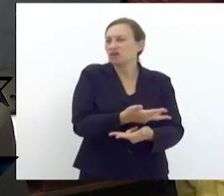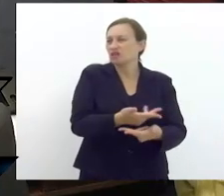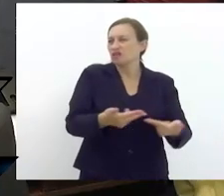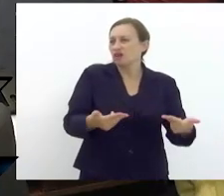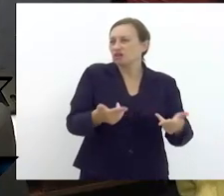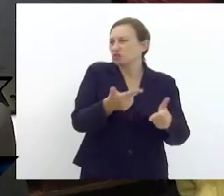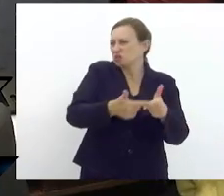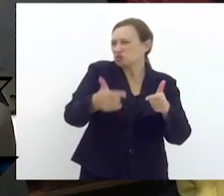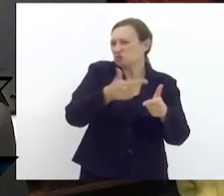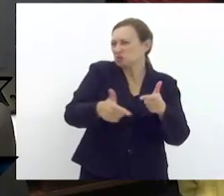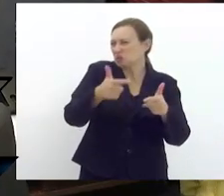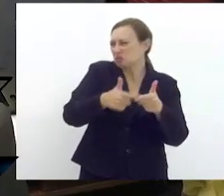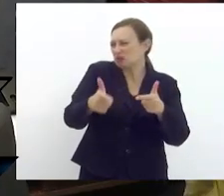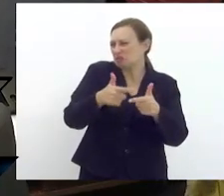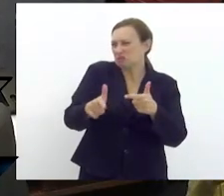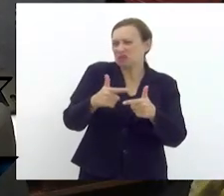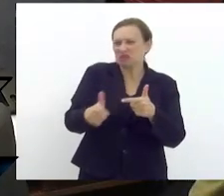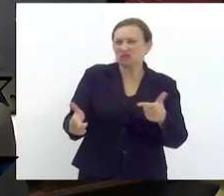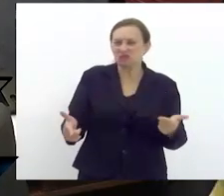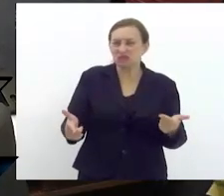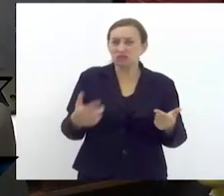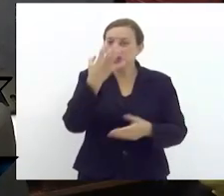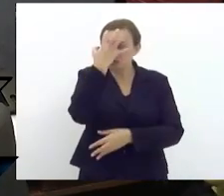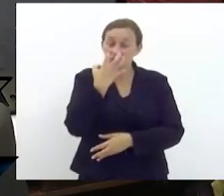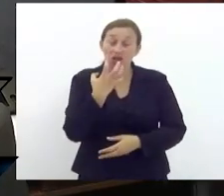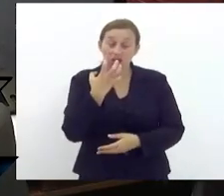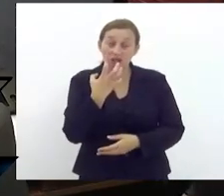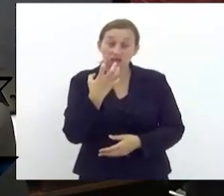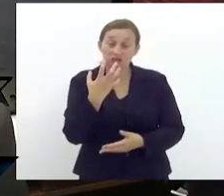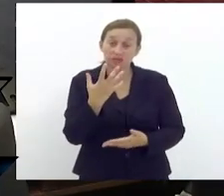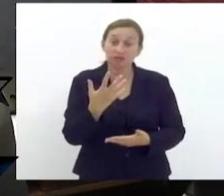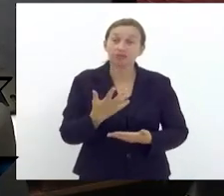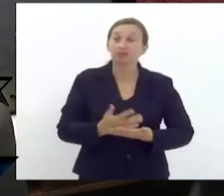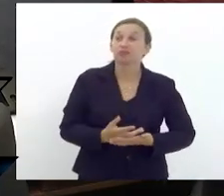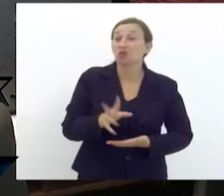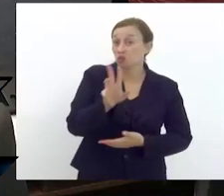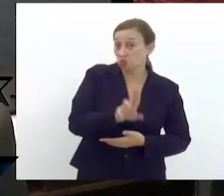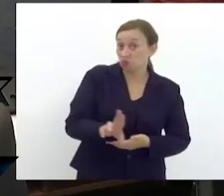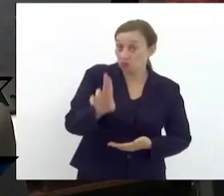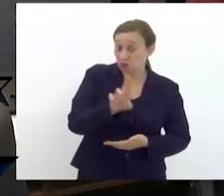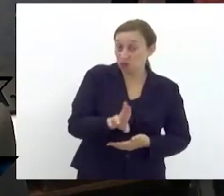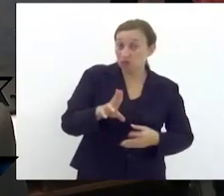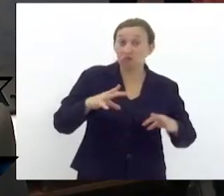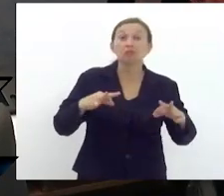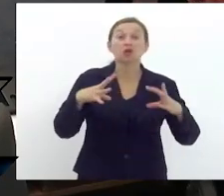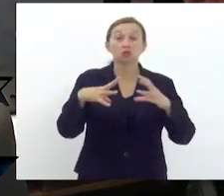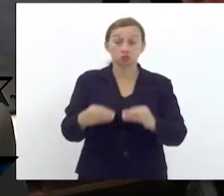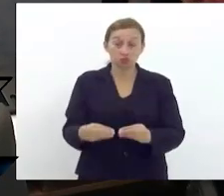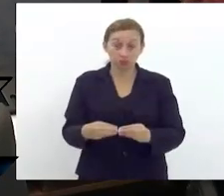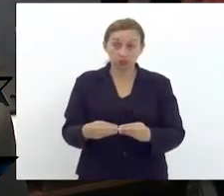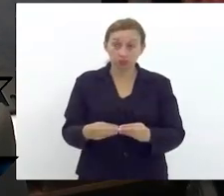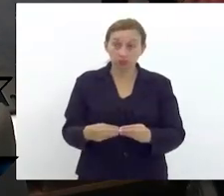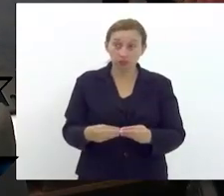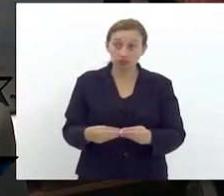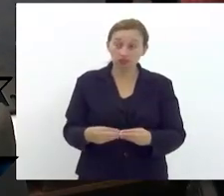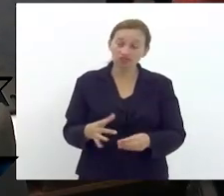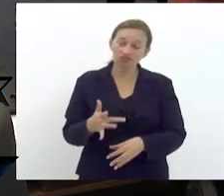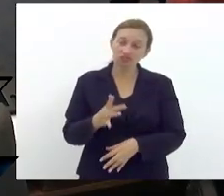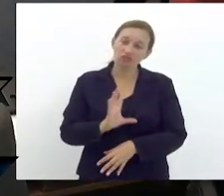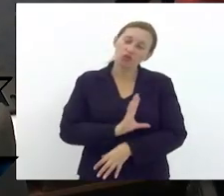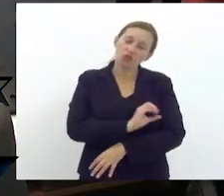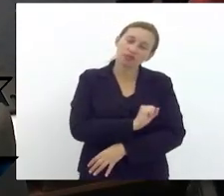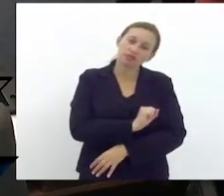problemas criminais gravíssimos utilizando para isso tudo a paixão